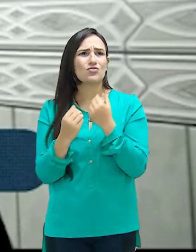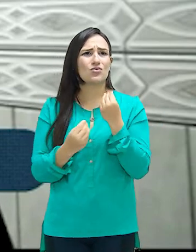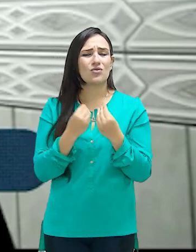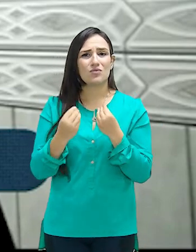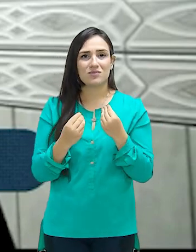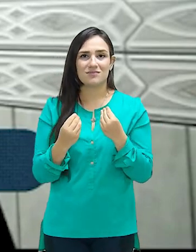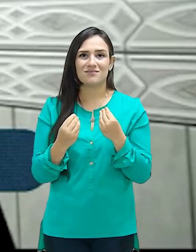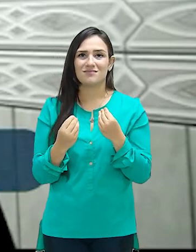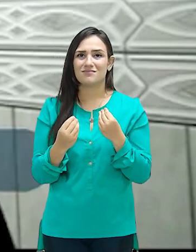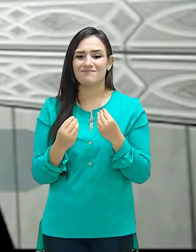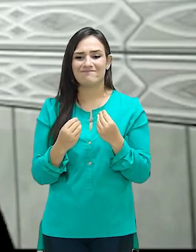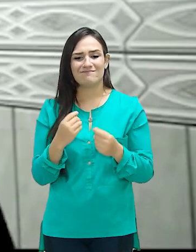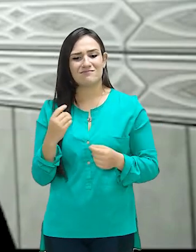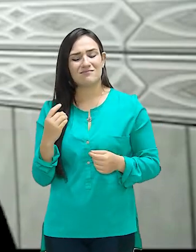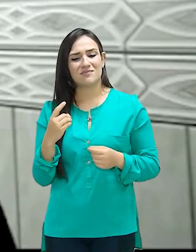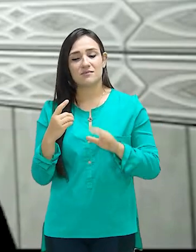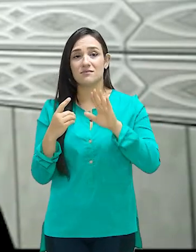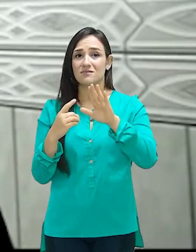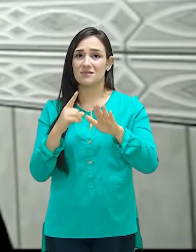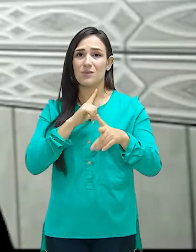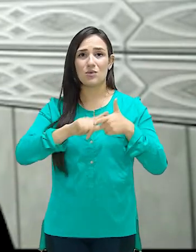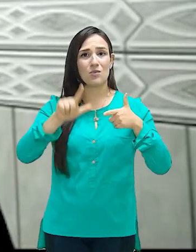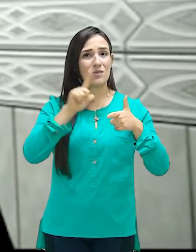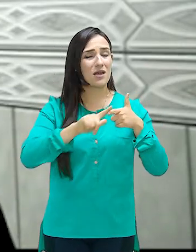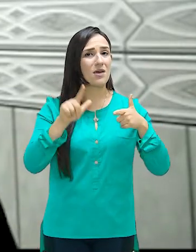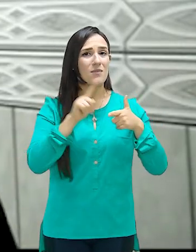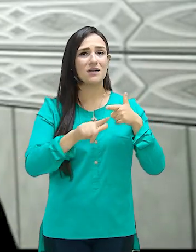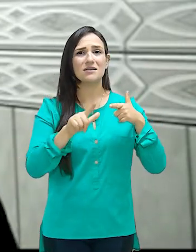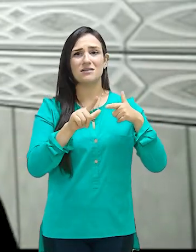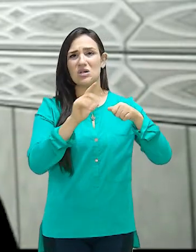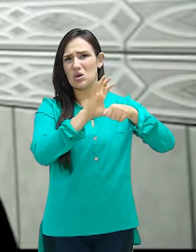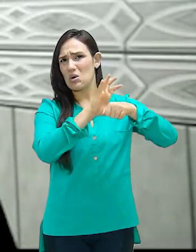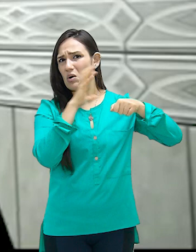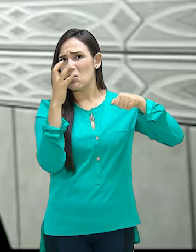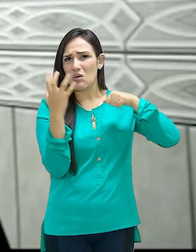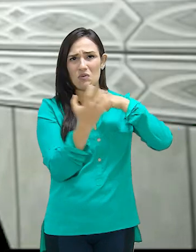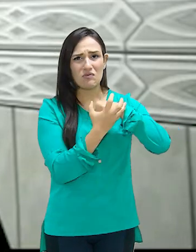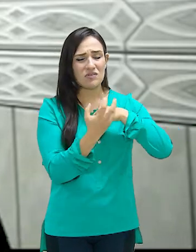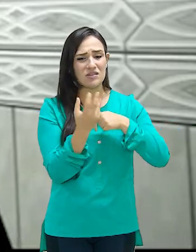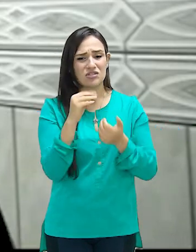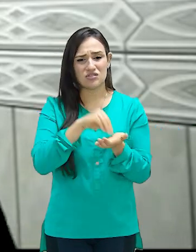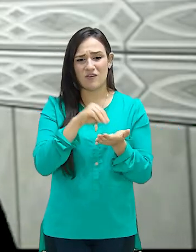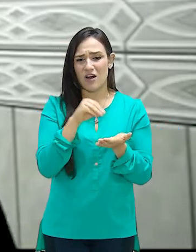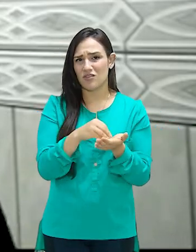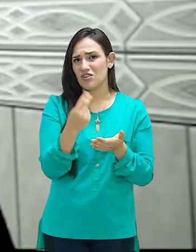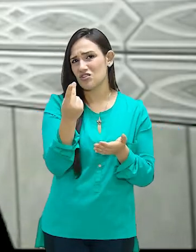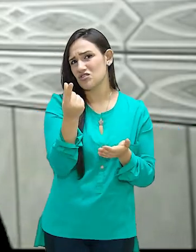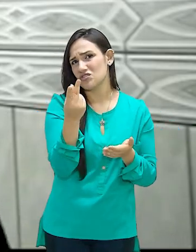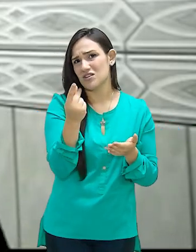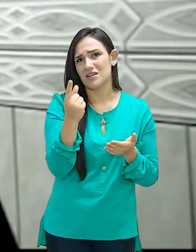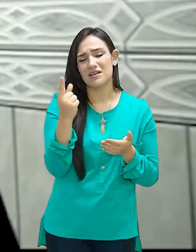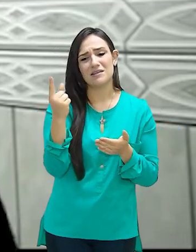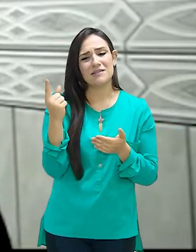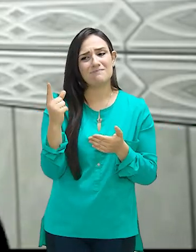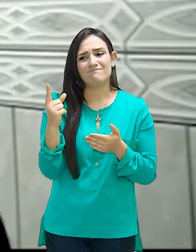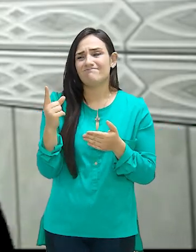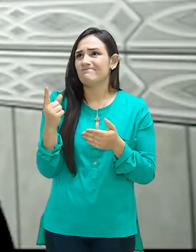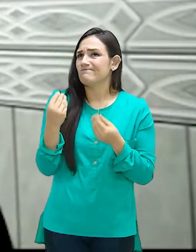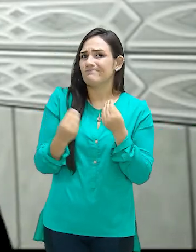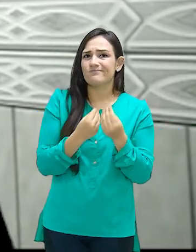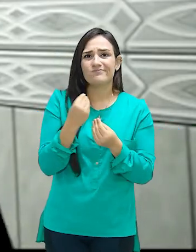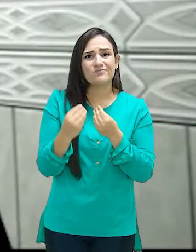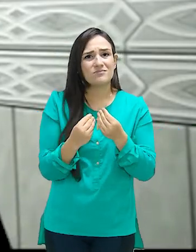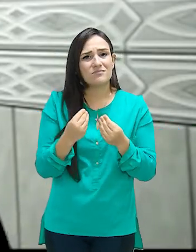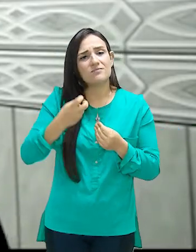as incertezas que a gente tinha com a pandemia, com a falta de dinheiro, com as incertezas do